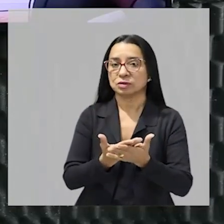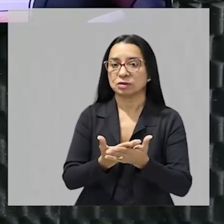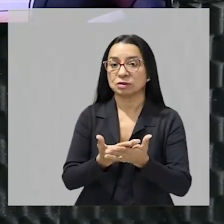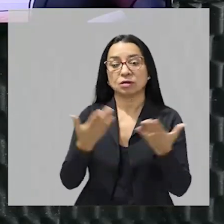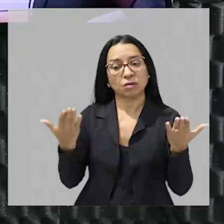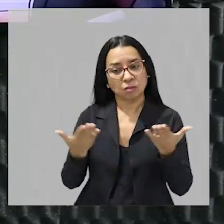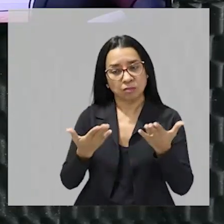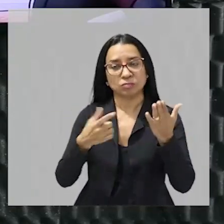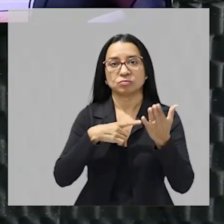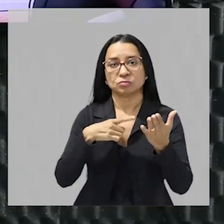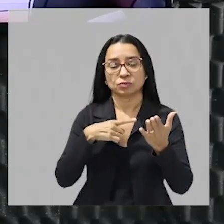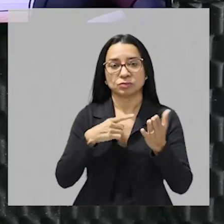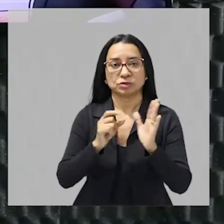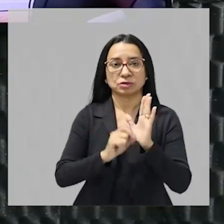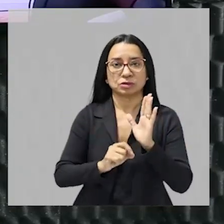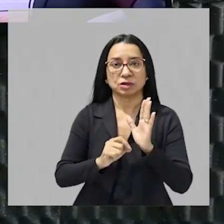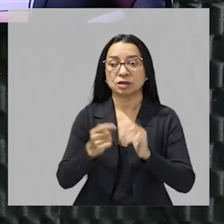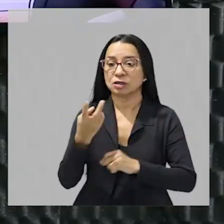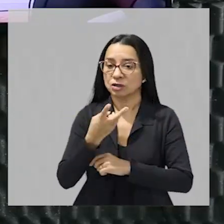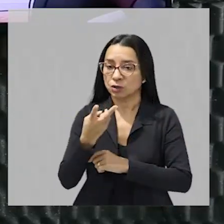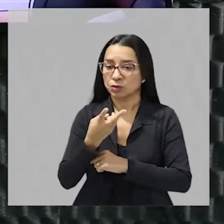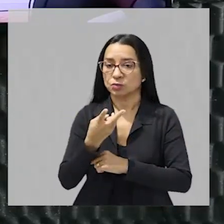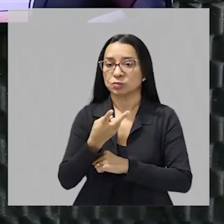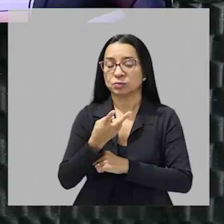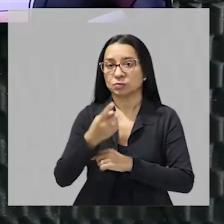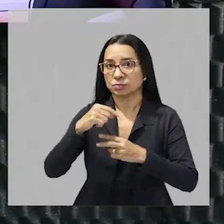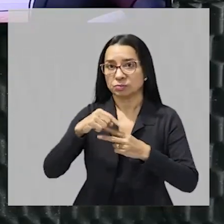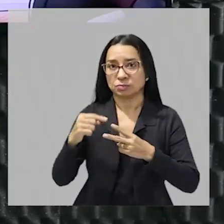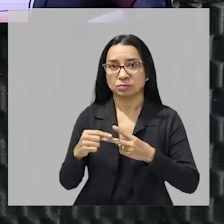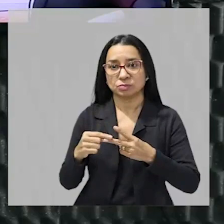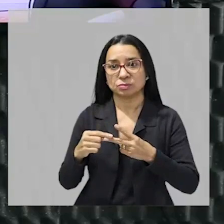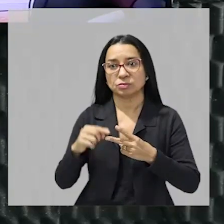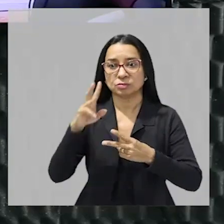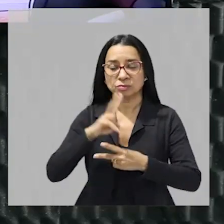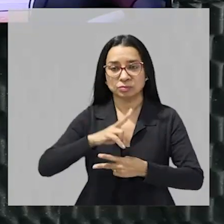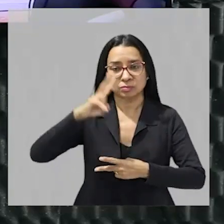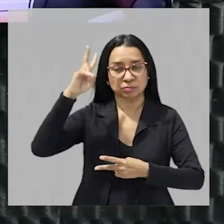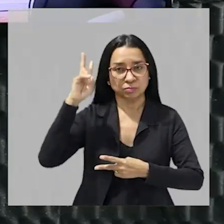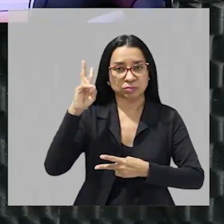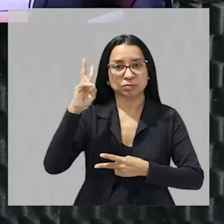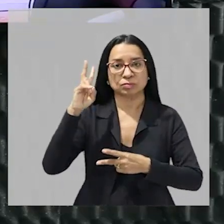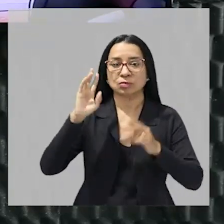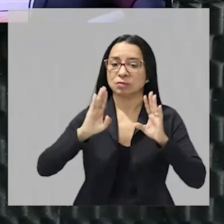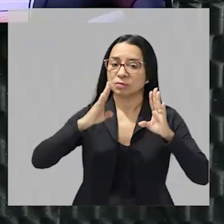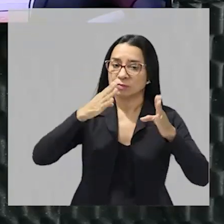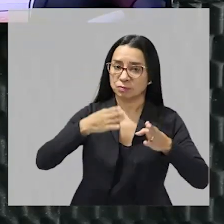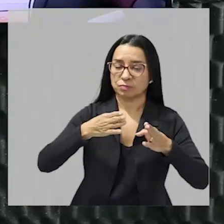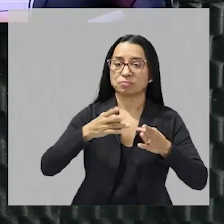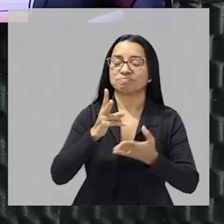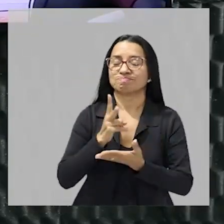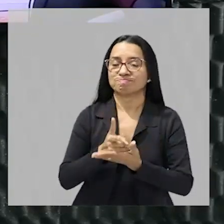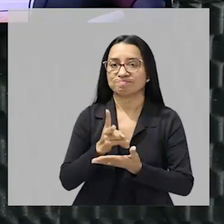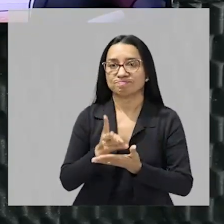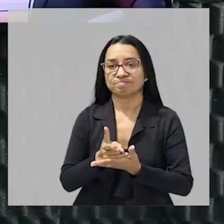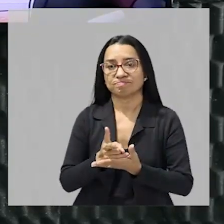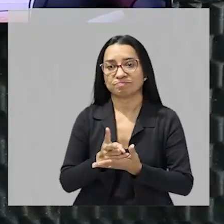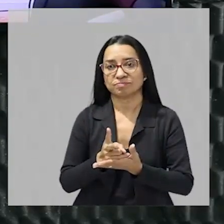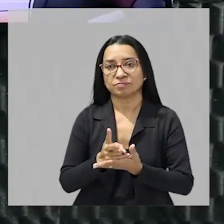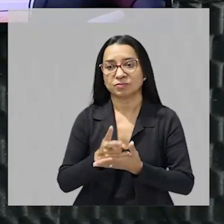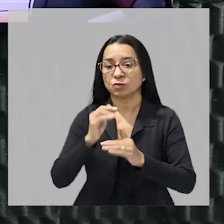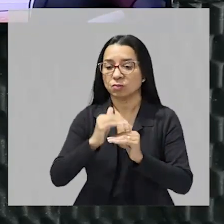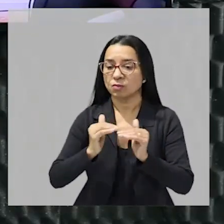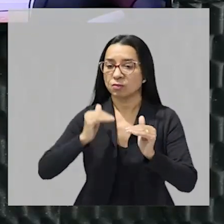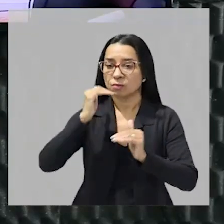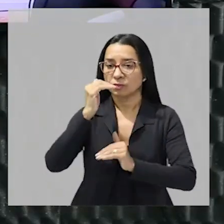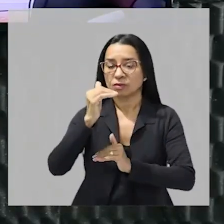ti uma temática que ambas as bancas, tanto a UEMA quanto o Enem, abordam constantemente. E vou além disso,